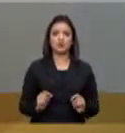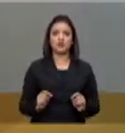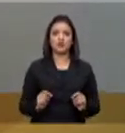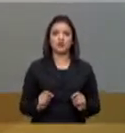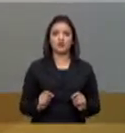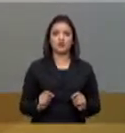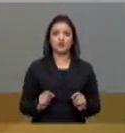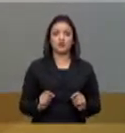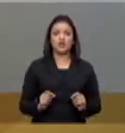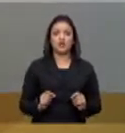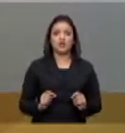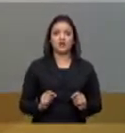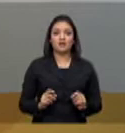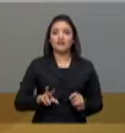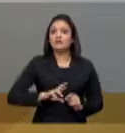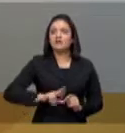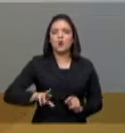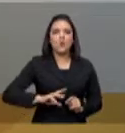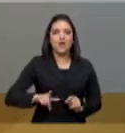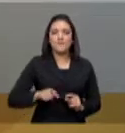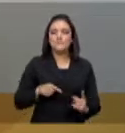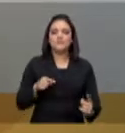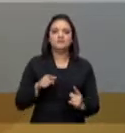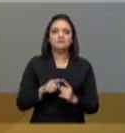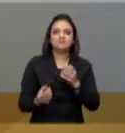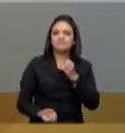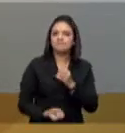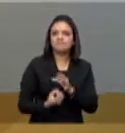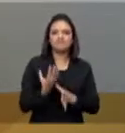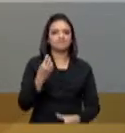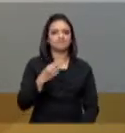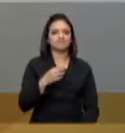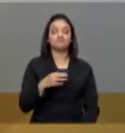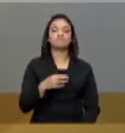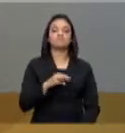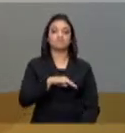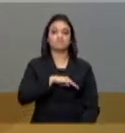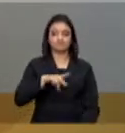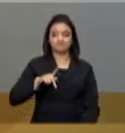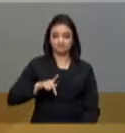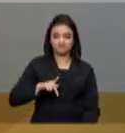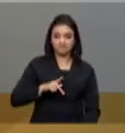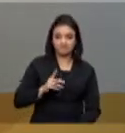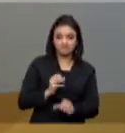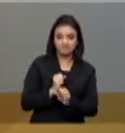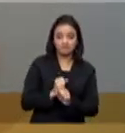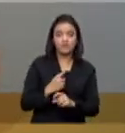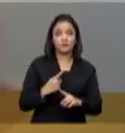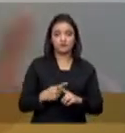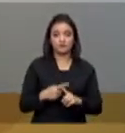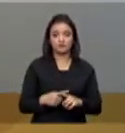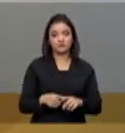não haveria de criar, porque há, como ontem lembrou também o ministro Levi,